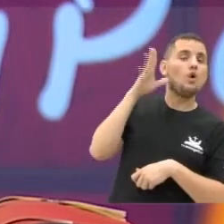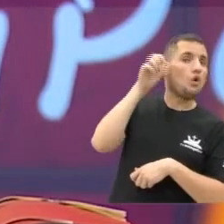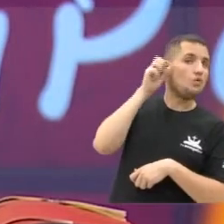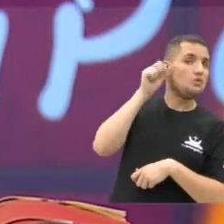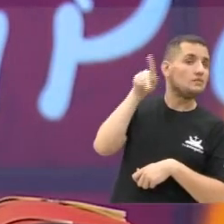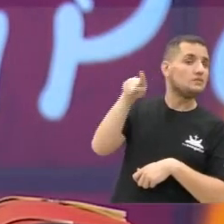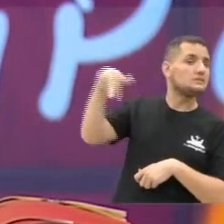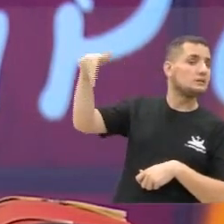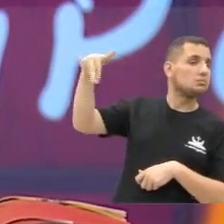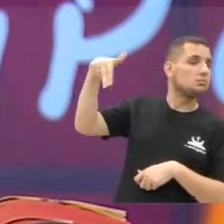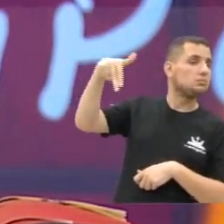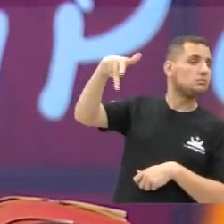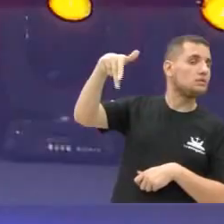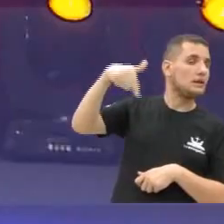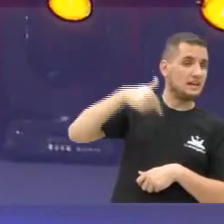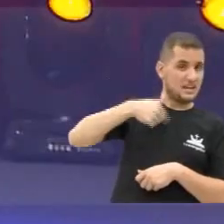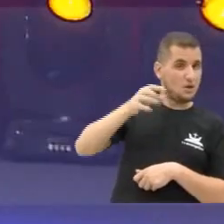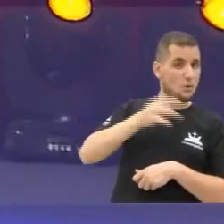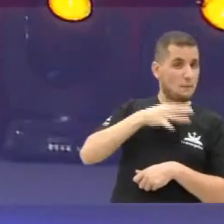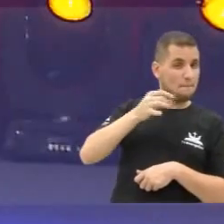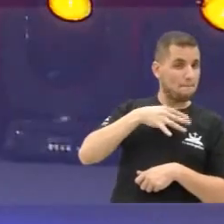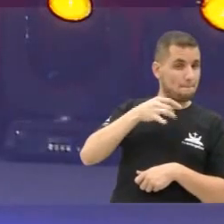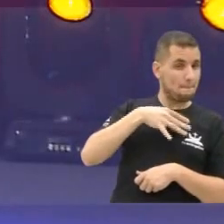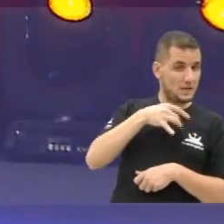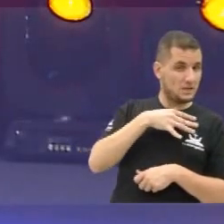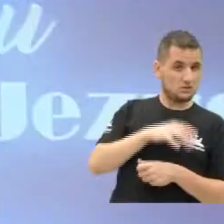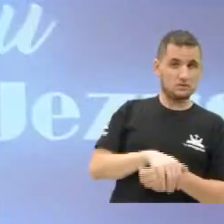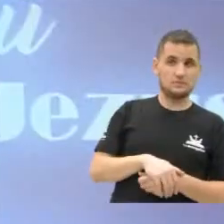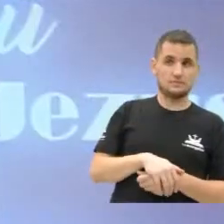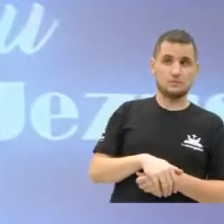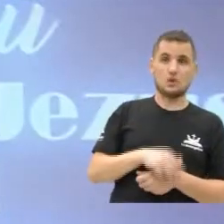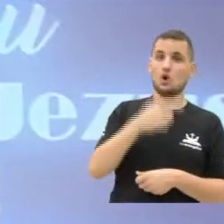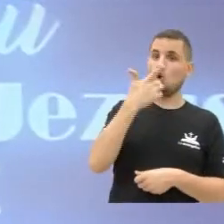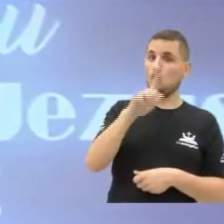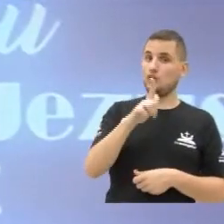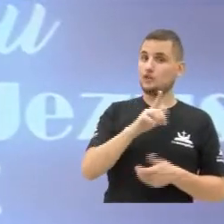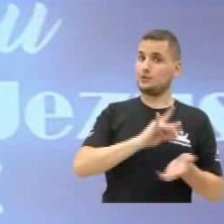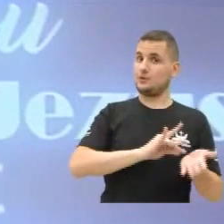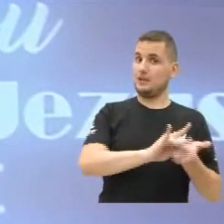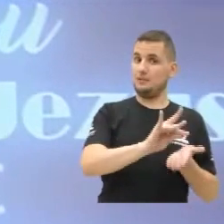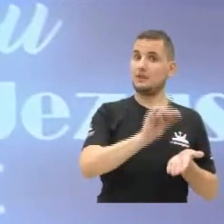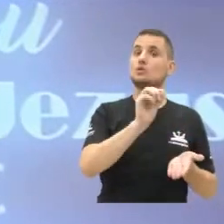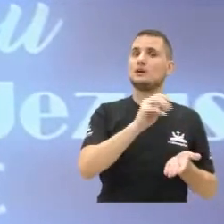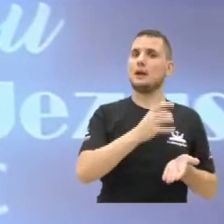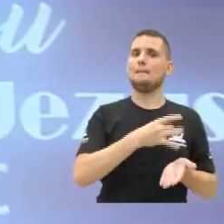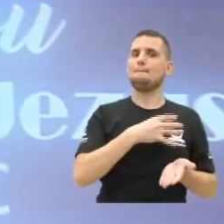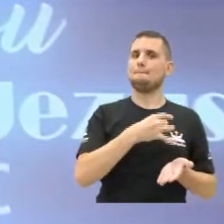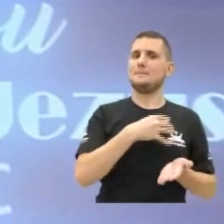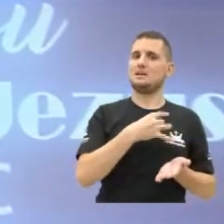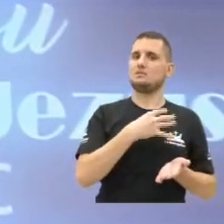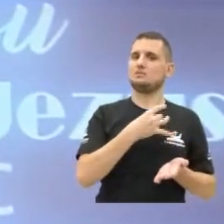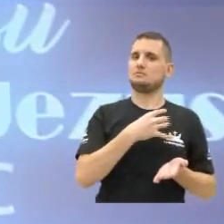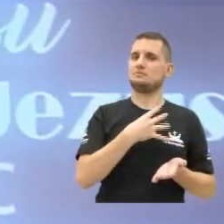jardim, tive medo. O outro inimigo aqui, o medo. Eu tive medo.